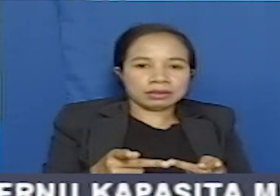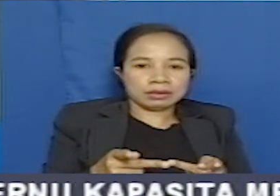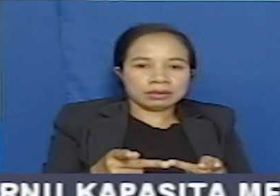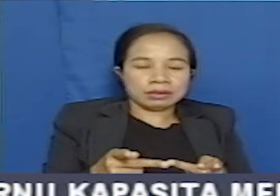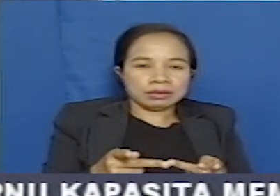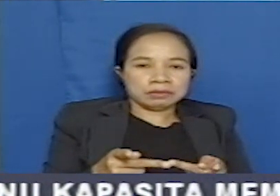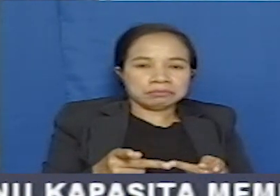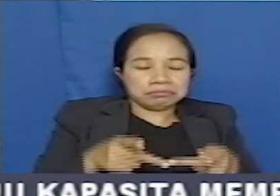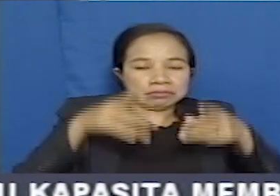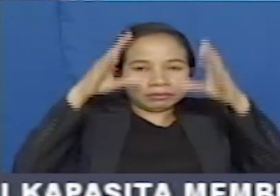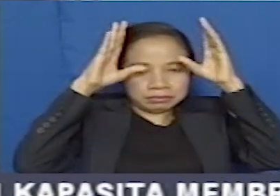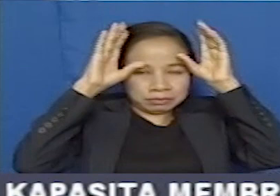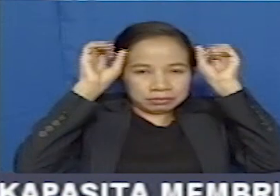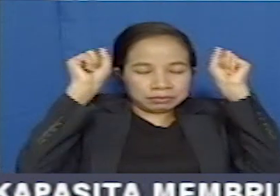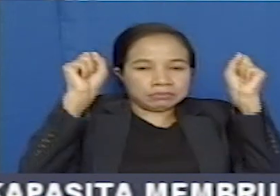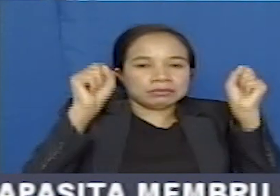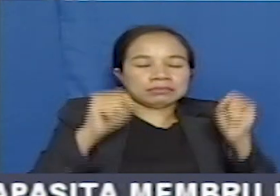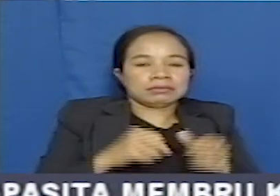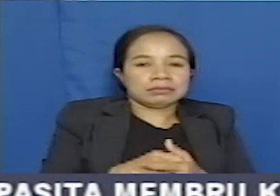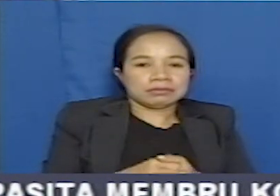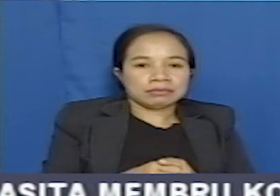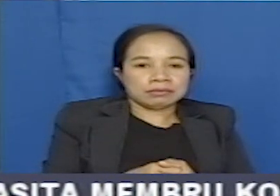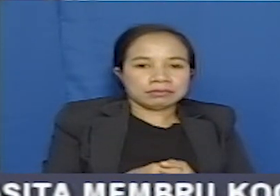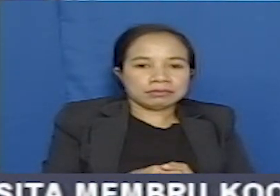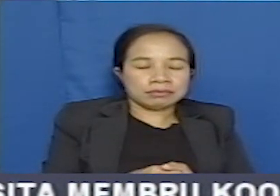sua excelência, prefere ma Fatin ida nei,